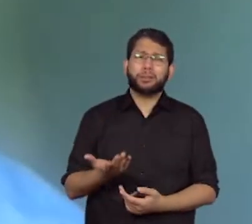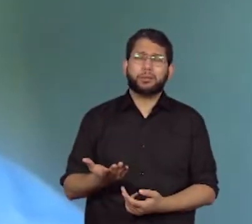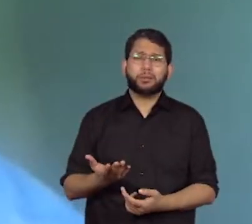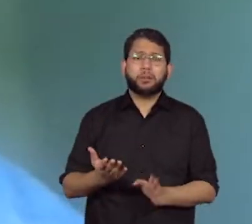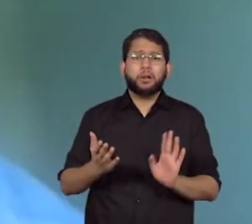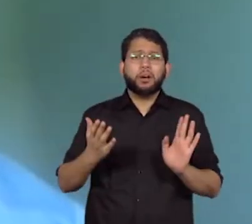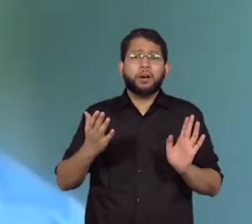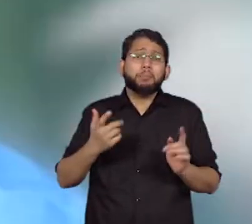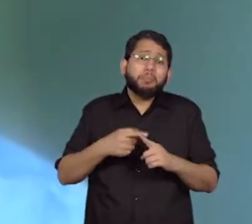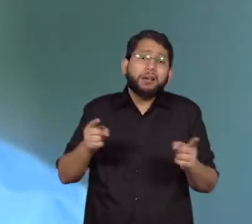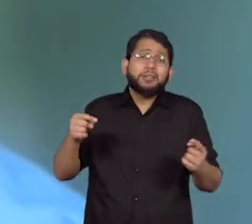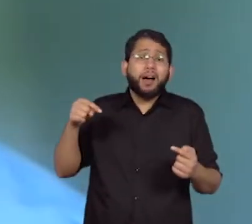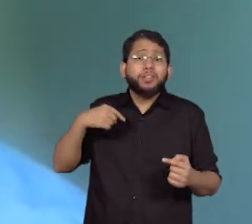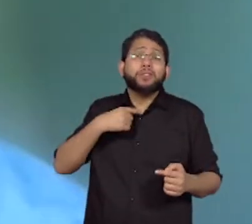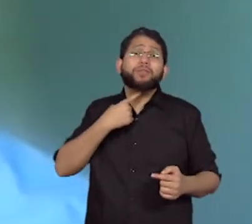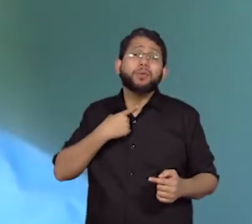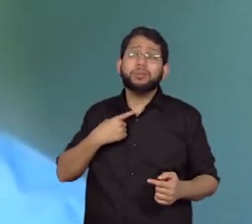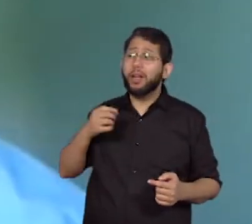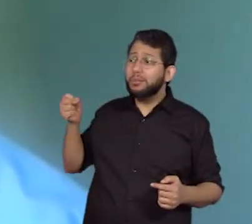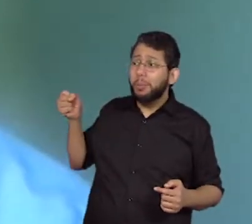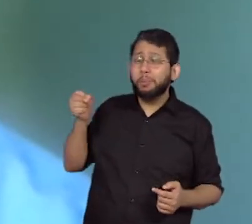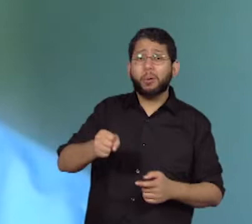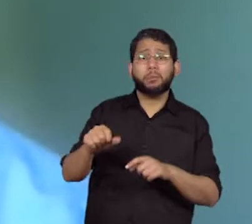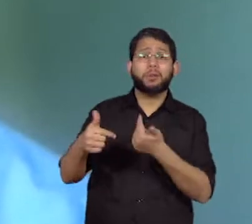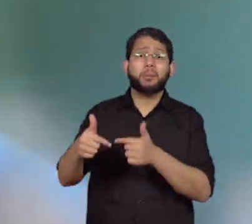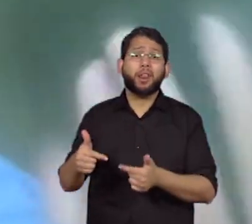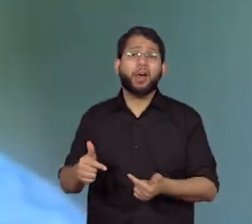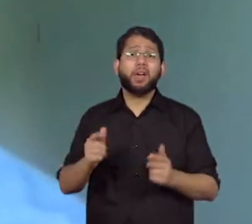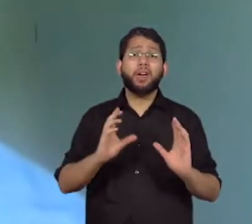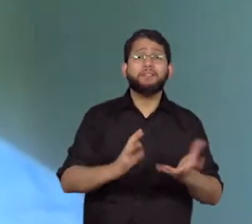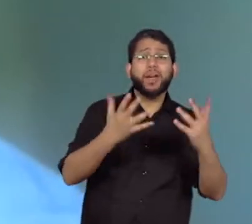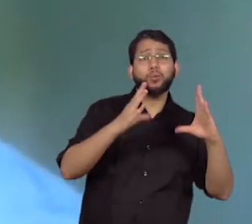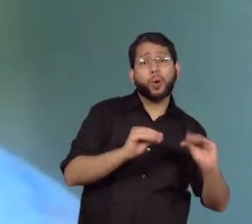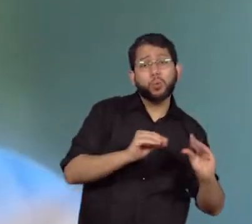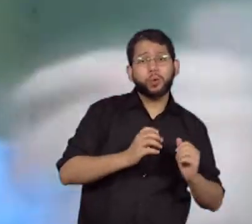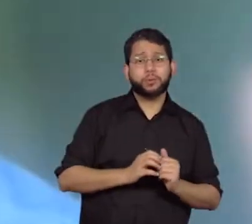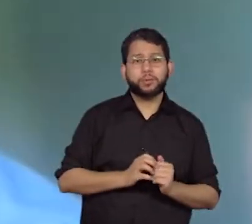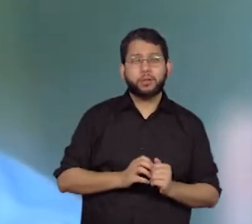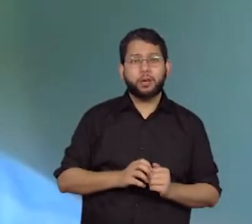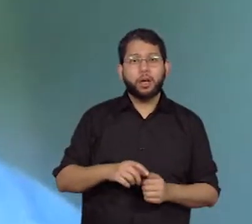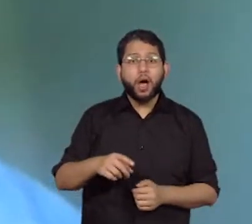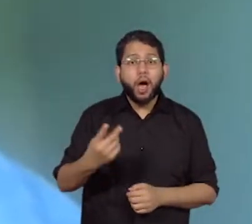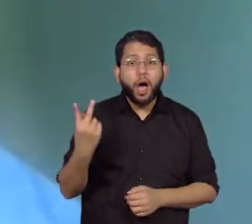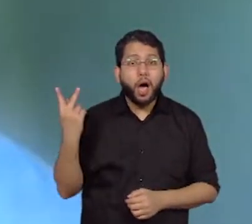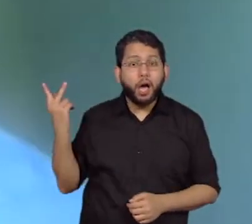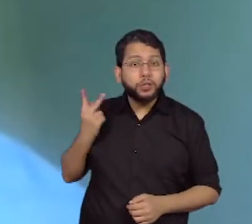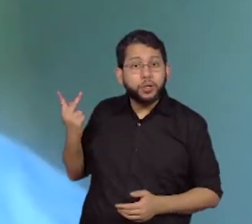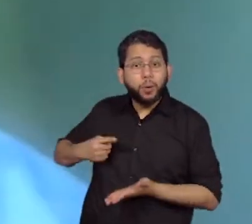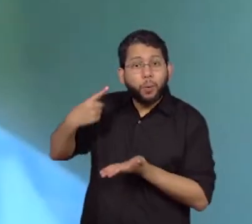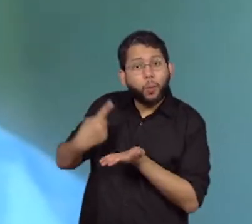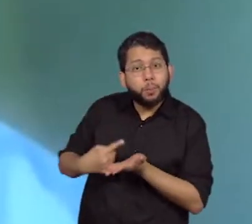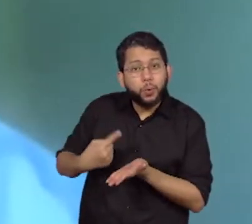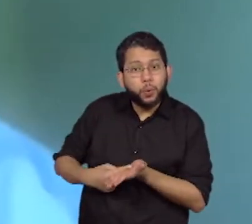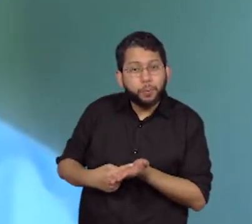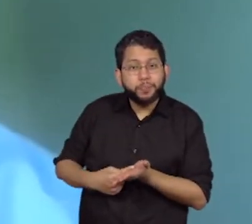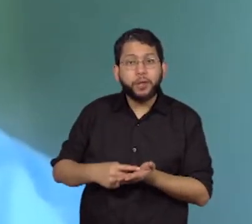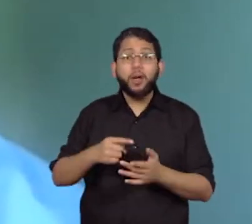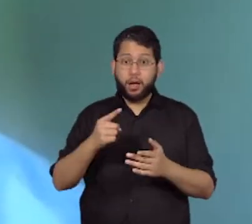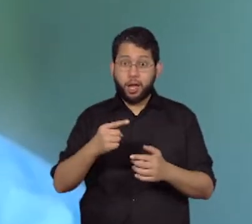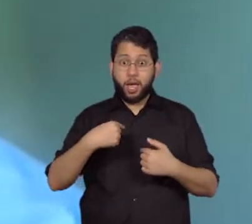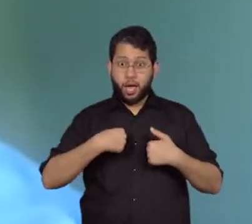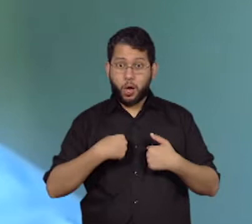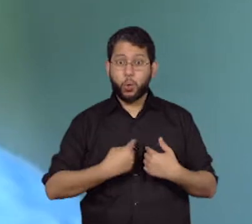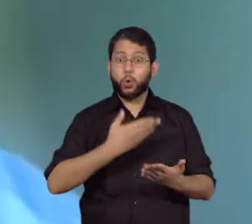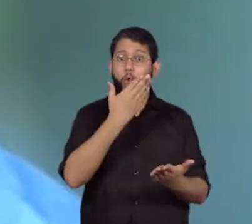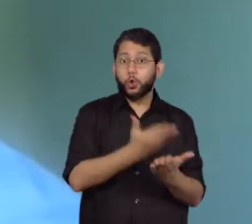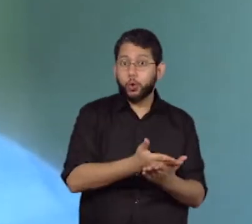pessoa que trabalhe final de semana, tem cobertura de evento, que é à noite, e se você estudasse em Bauru e trabalhasse em São Paulo? Eu falei,